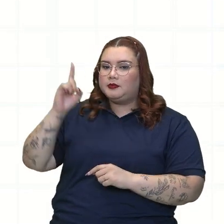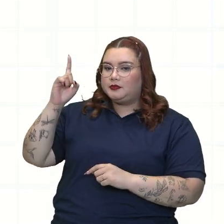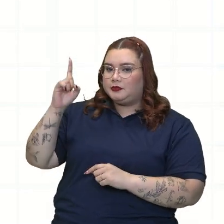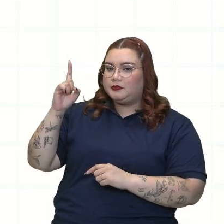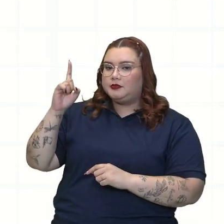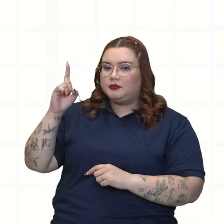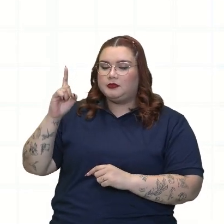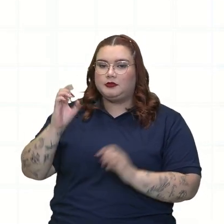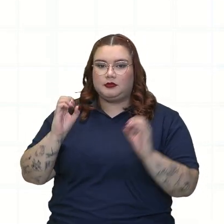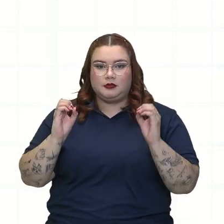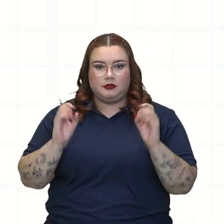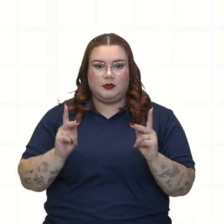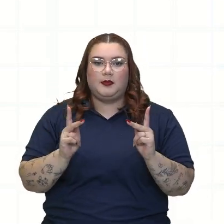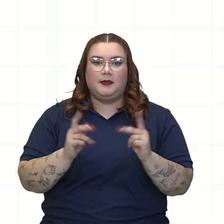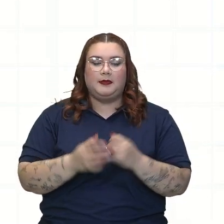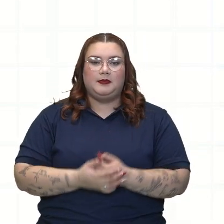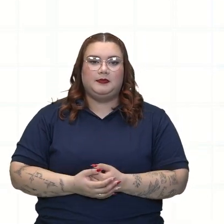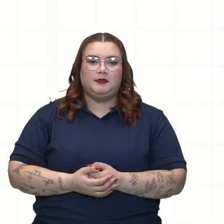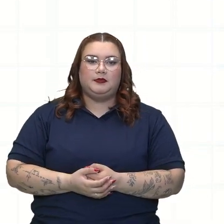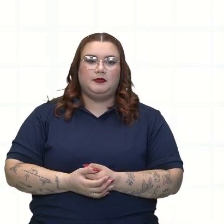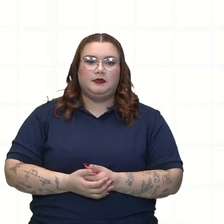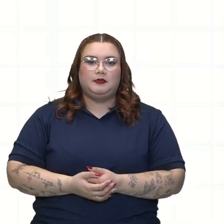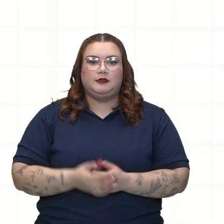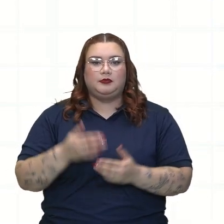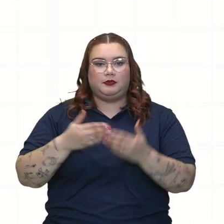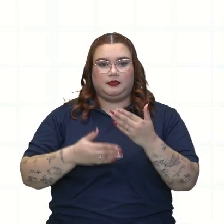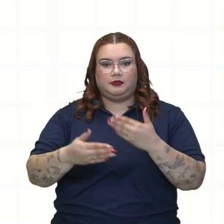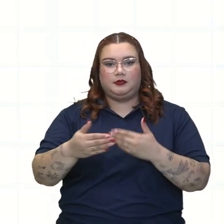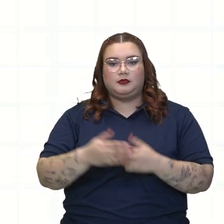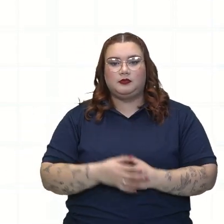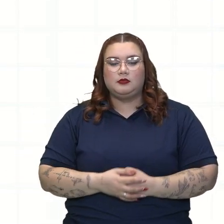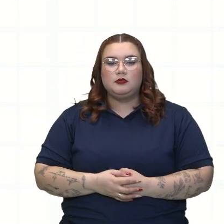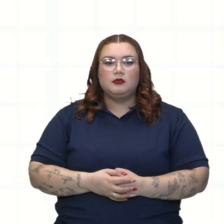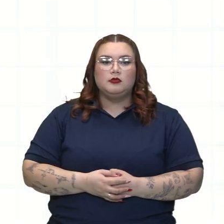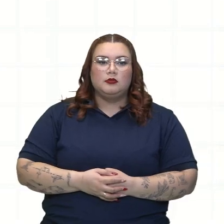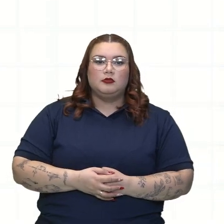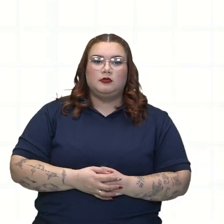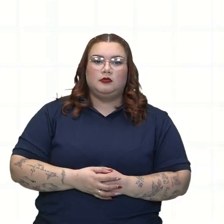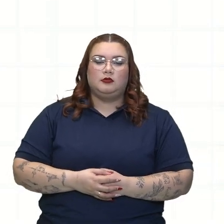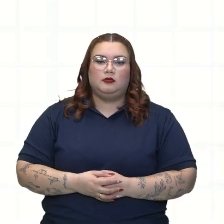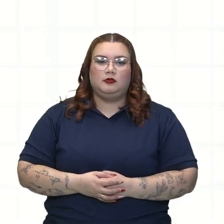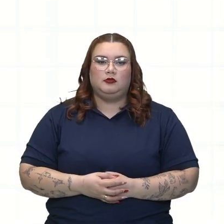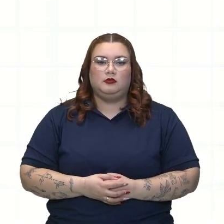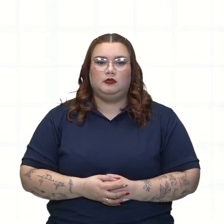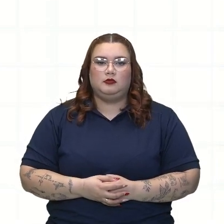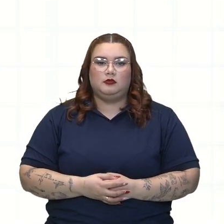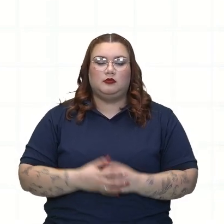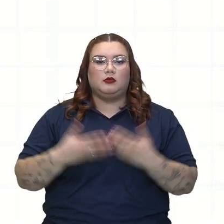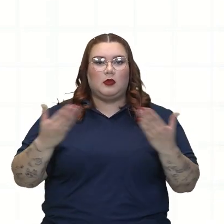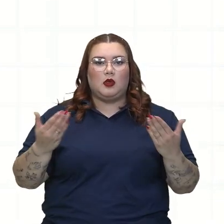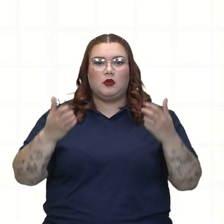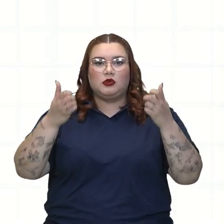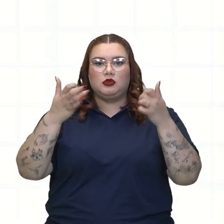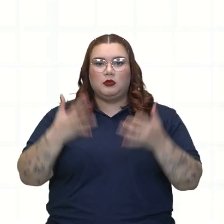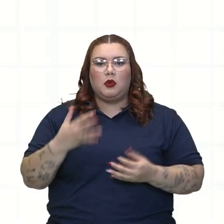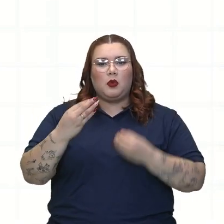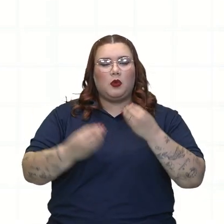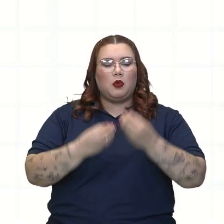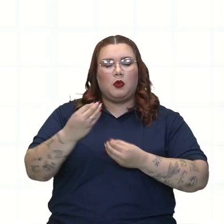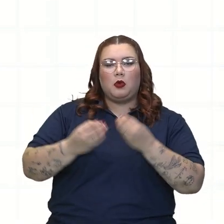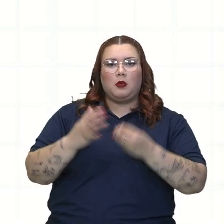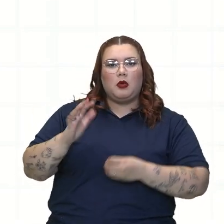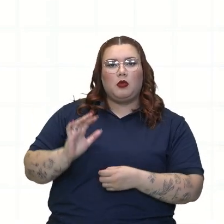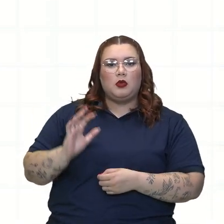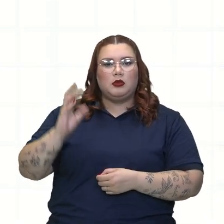indeterminado. Tá bom, pessoal? Avançando. E aí aqui é justamente as situações em que